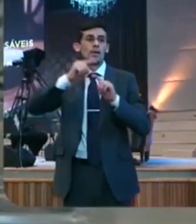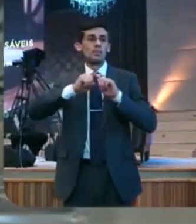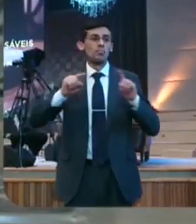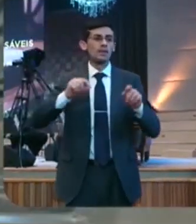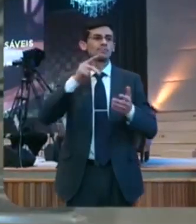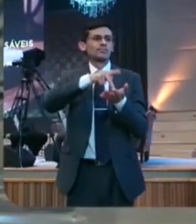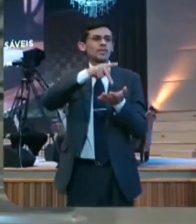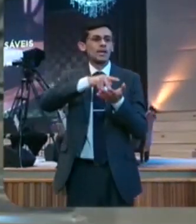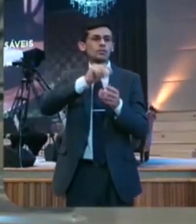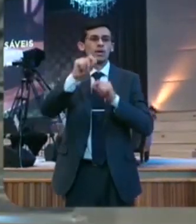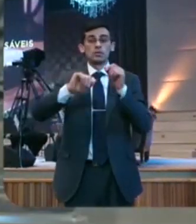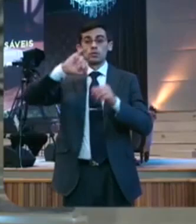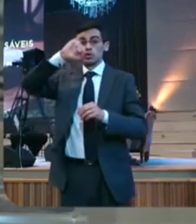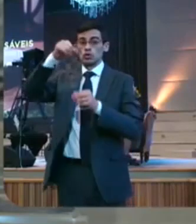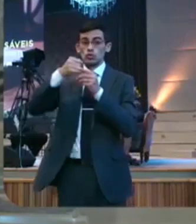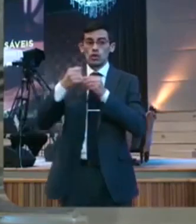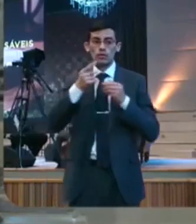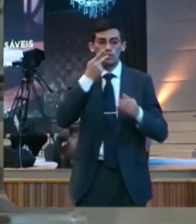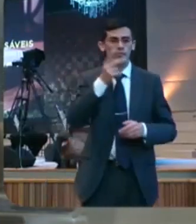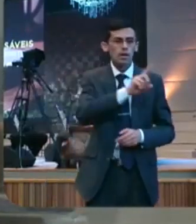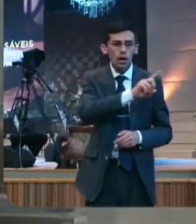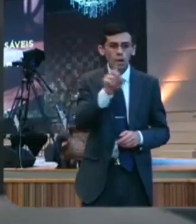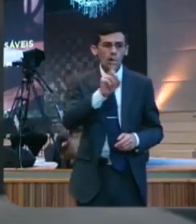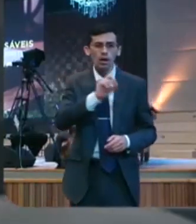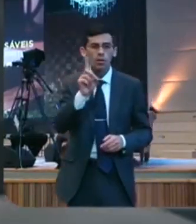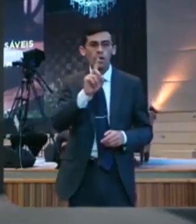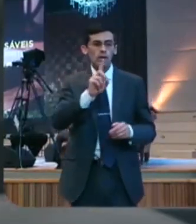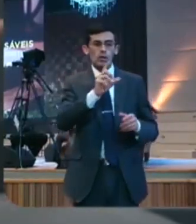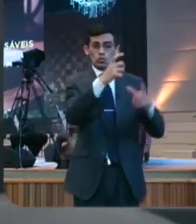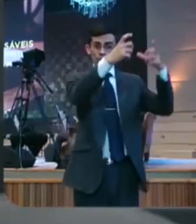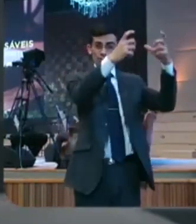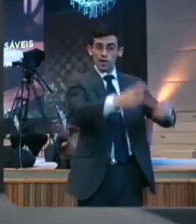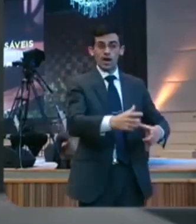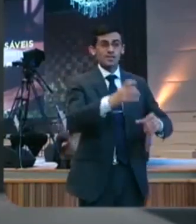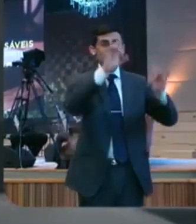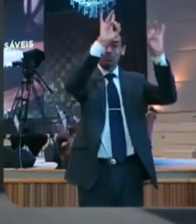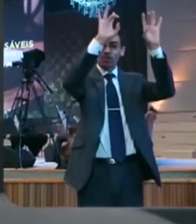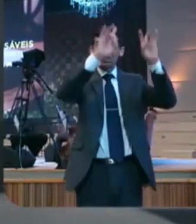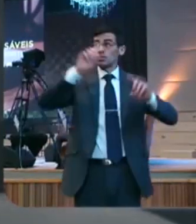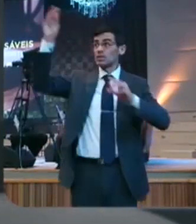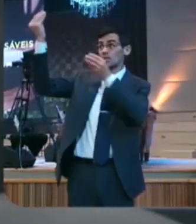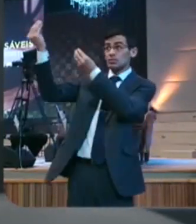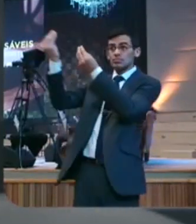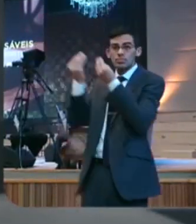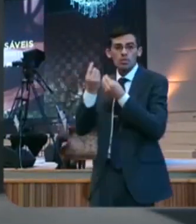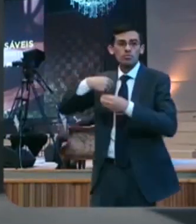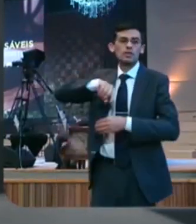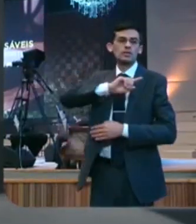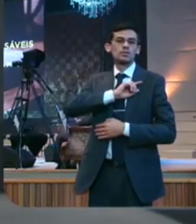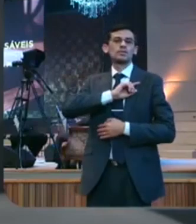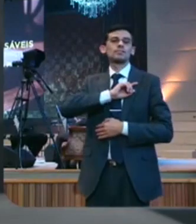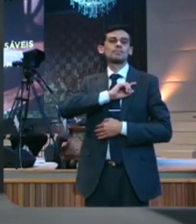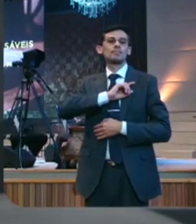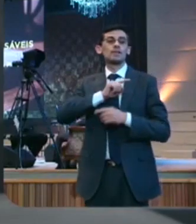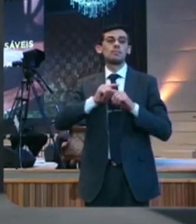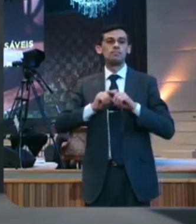aí diziam lá Josué e Caleb: olha, mas essa terra é terra que mana leite e mel. E